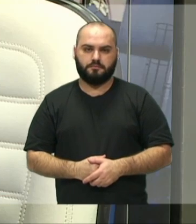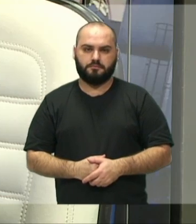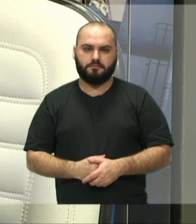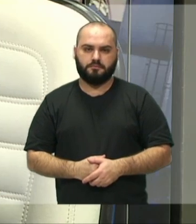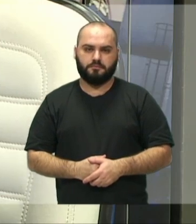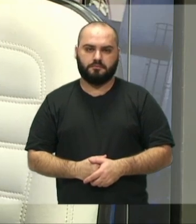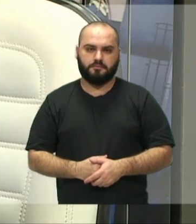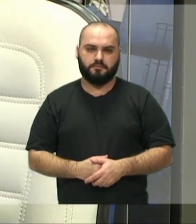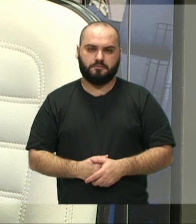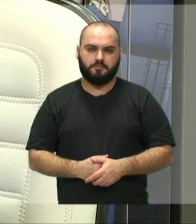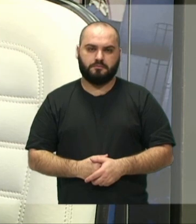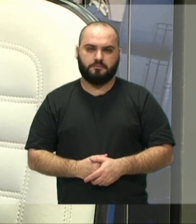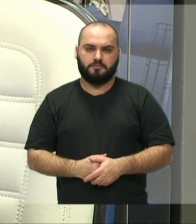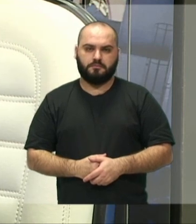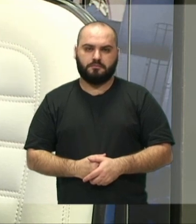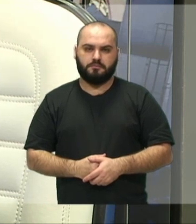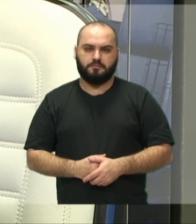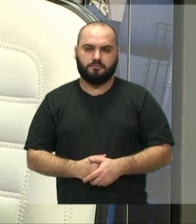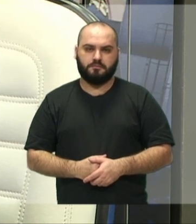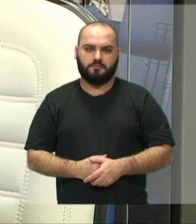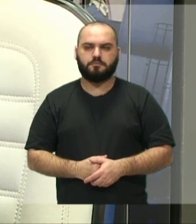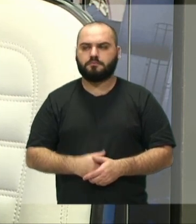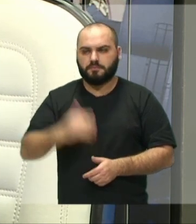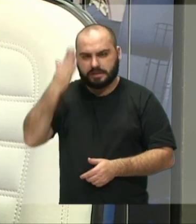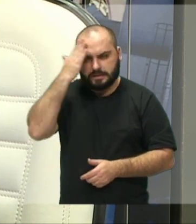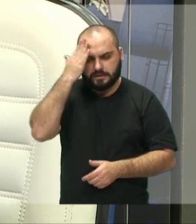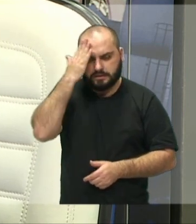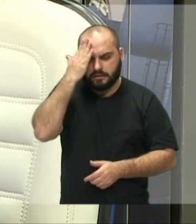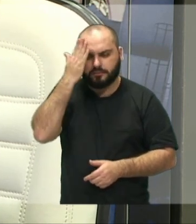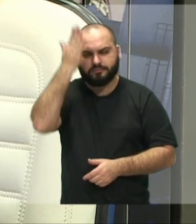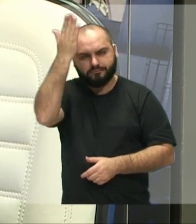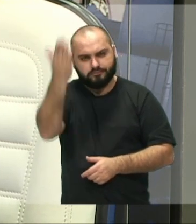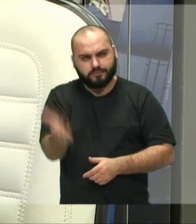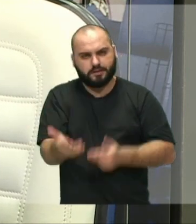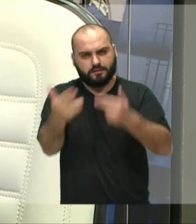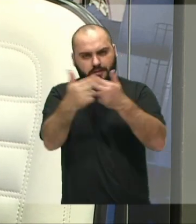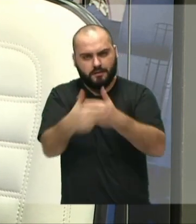Além, é lógico, desse tratamento todo que vocês estão fazendo,